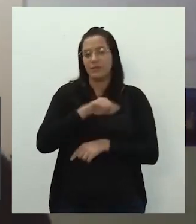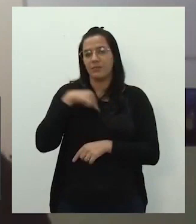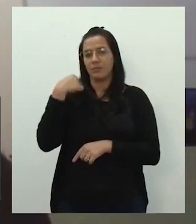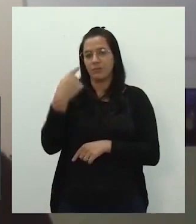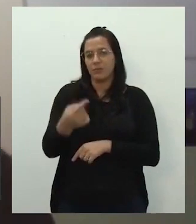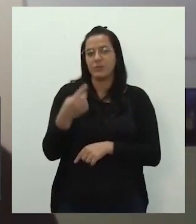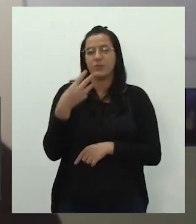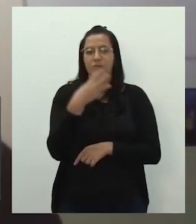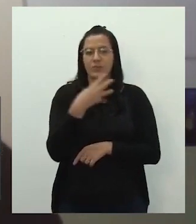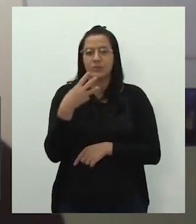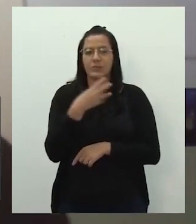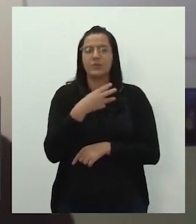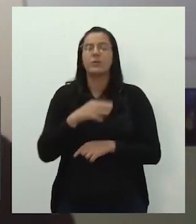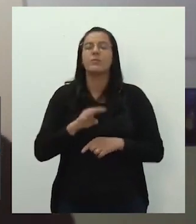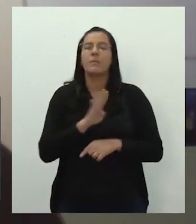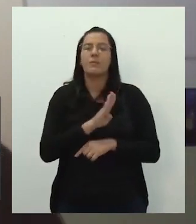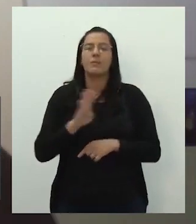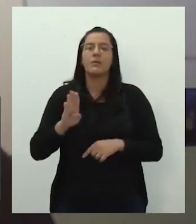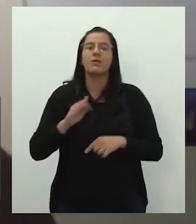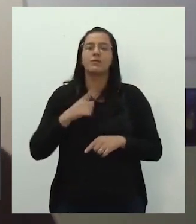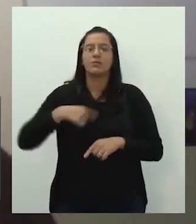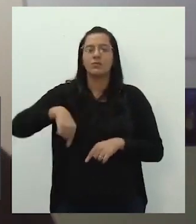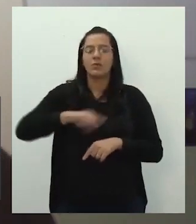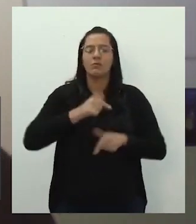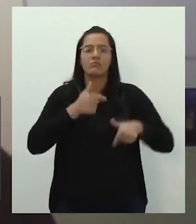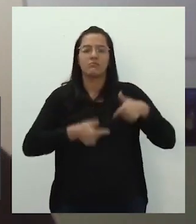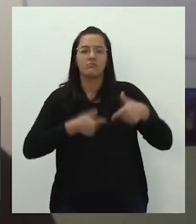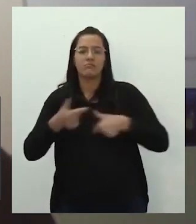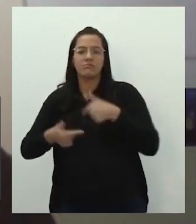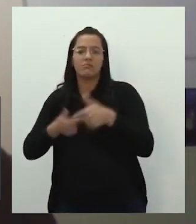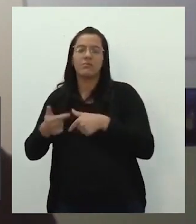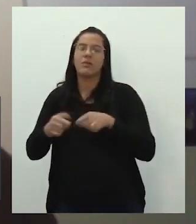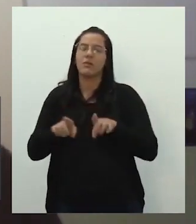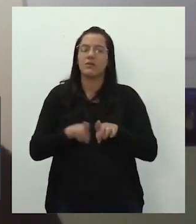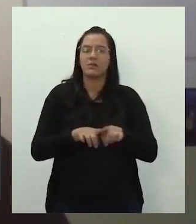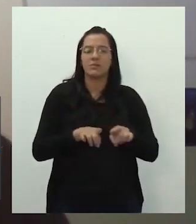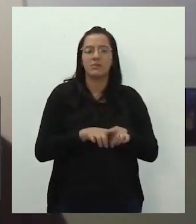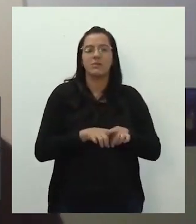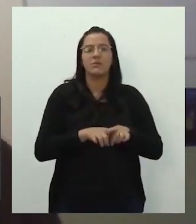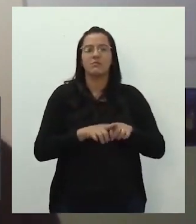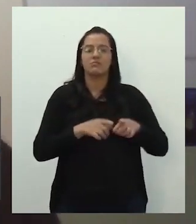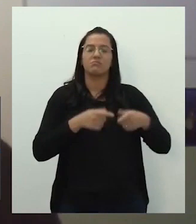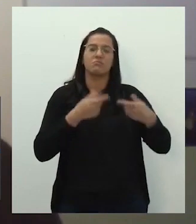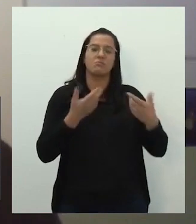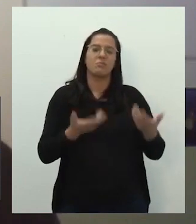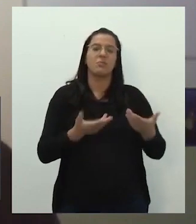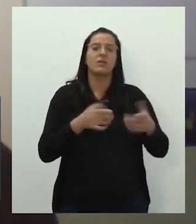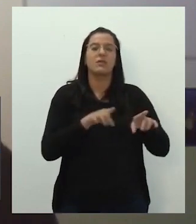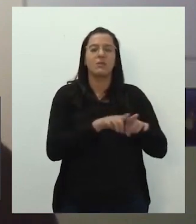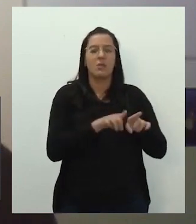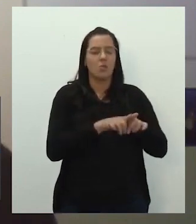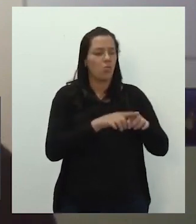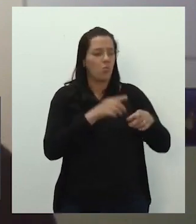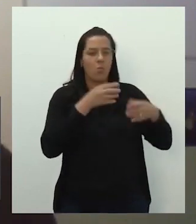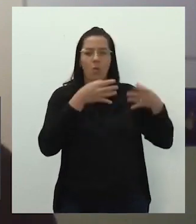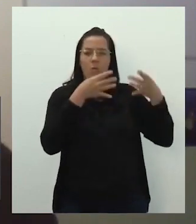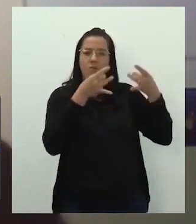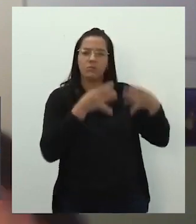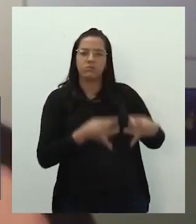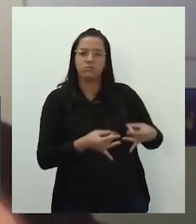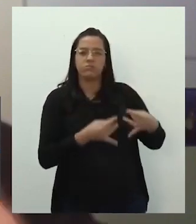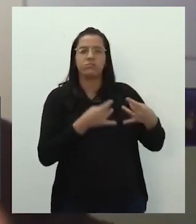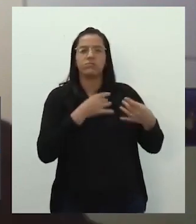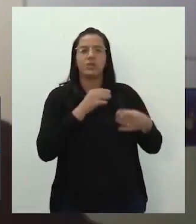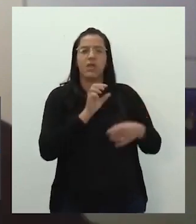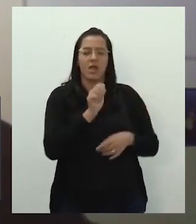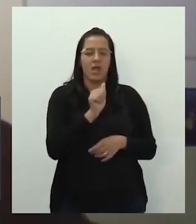bimestre, galera, nós vamos trabalhar muito sobre o modelo atômico, né? A gente vai falar um pouquinho sobre o modelo atômico, mas o maior ponto de vista vai ser sobre